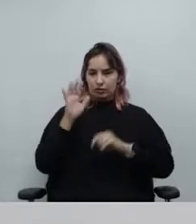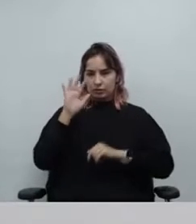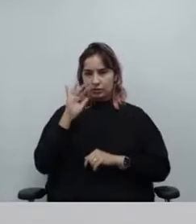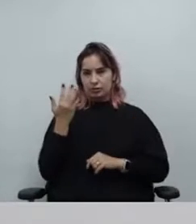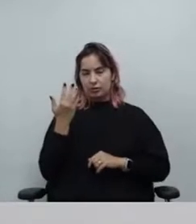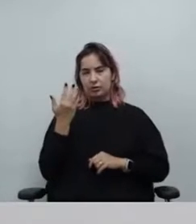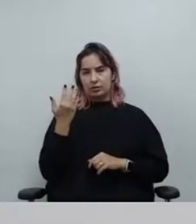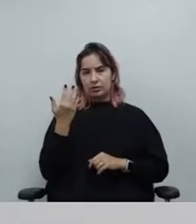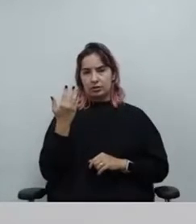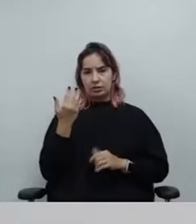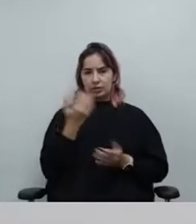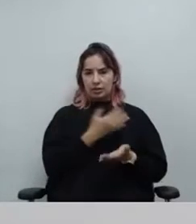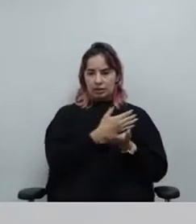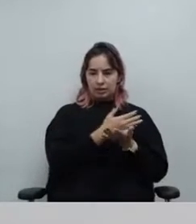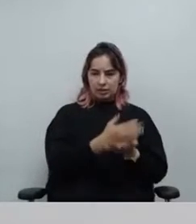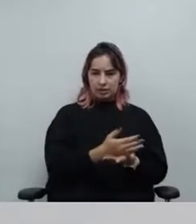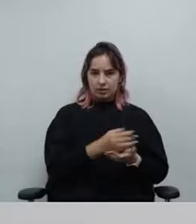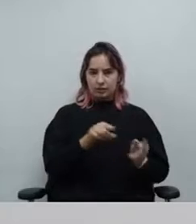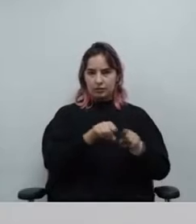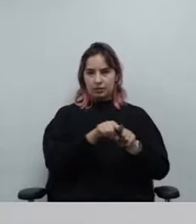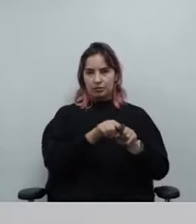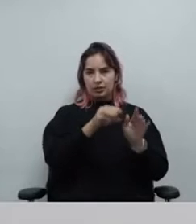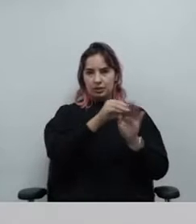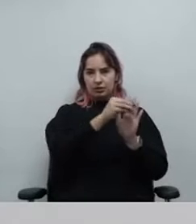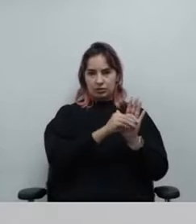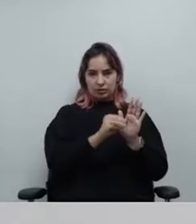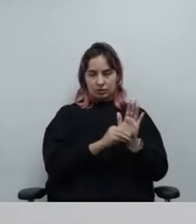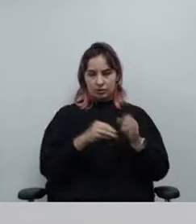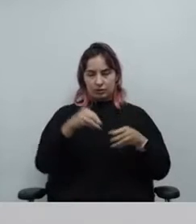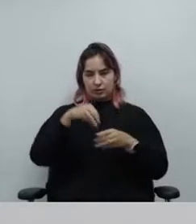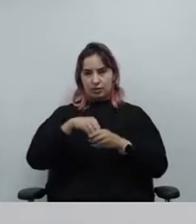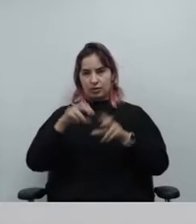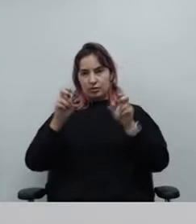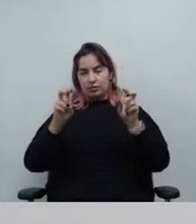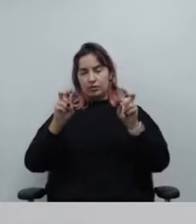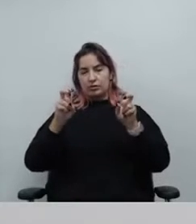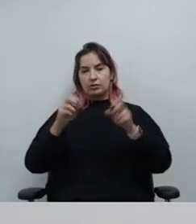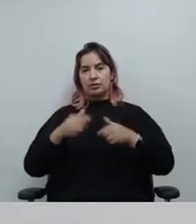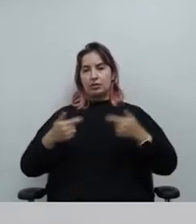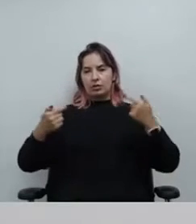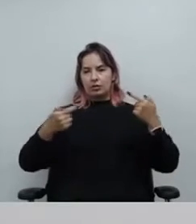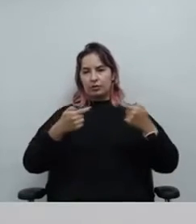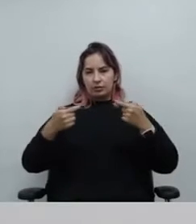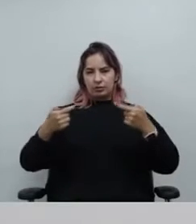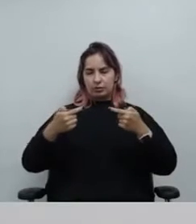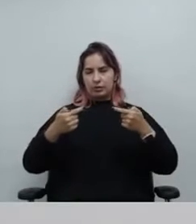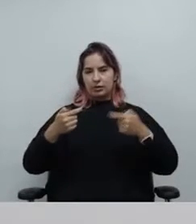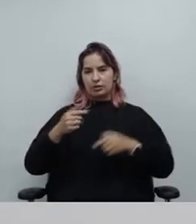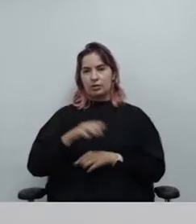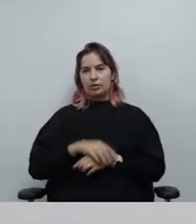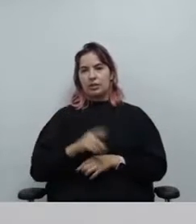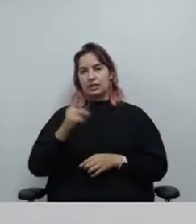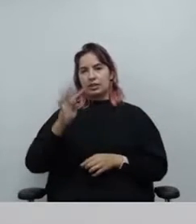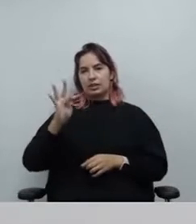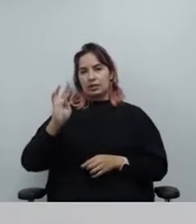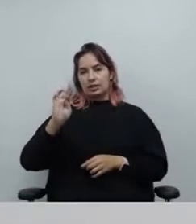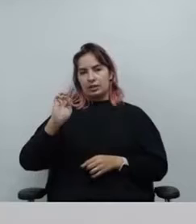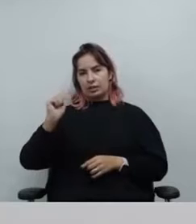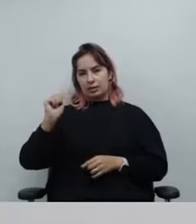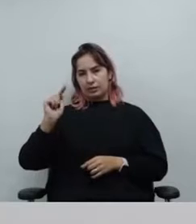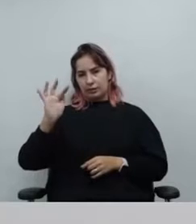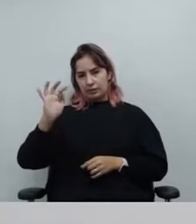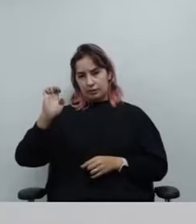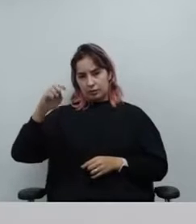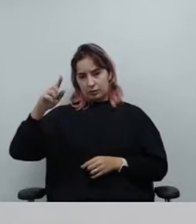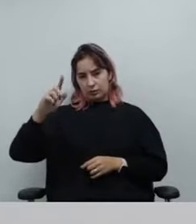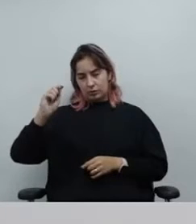realizado sobre essas iniciativas e agendas relativas a esse tema, foi debatido o enfrentamento ao tráfico de pessoas. Acompanharam essa